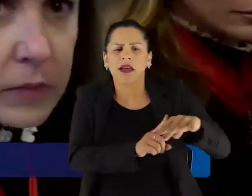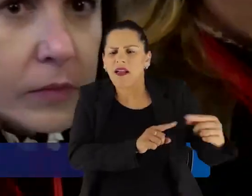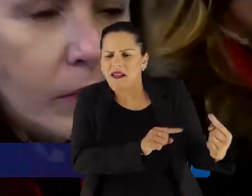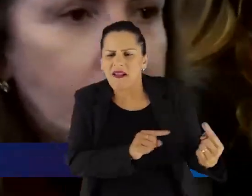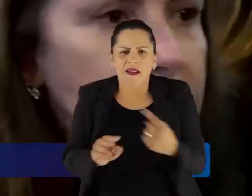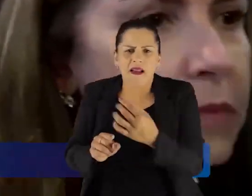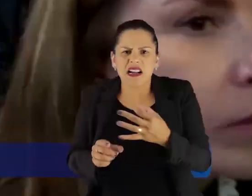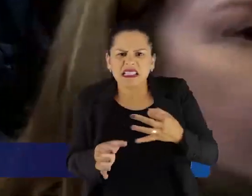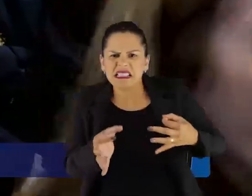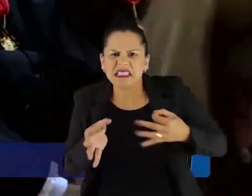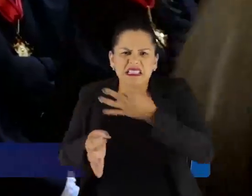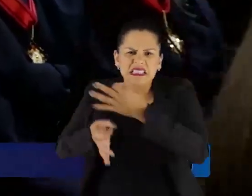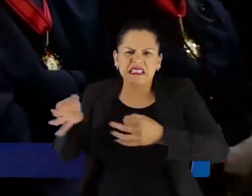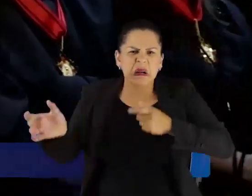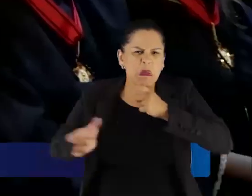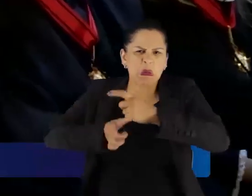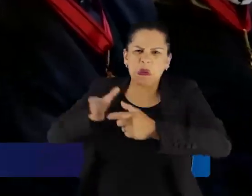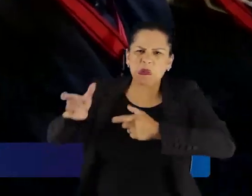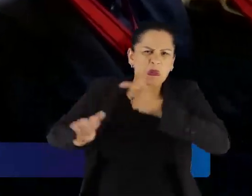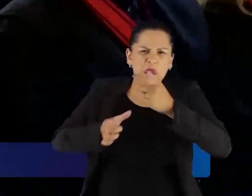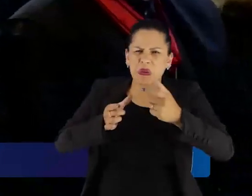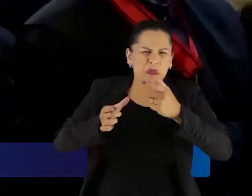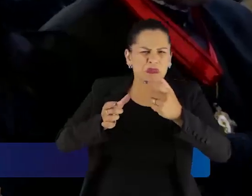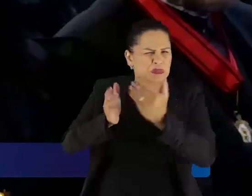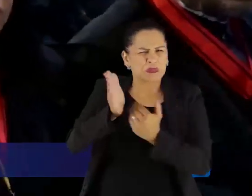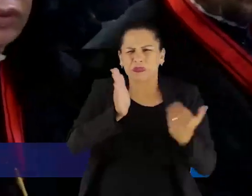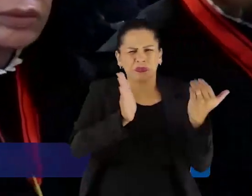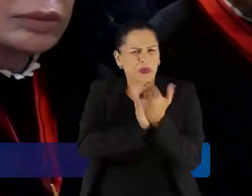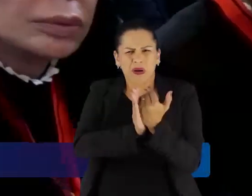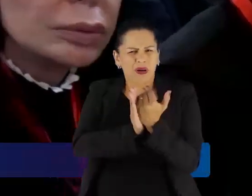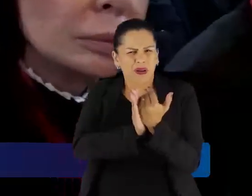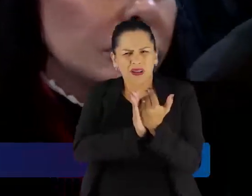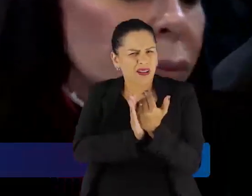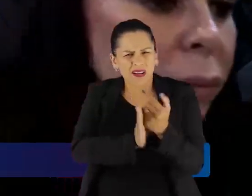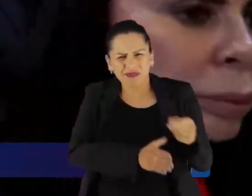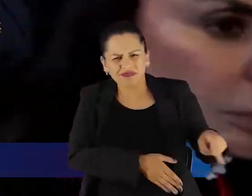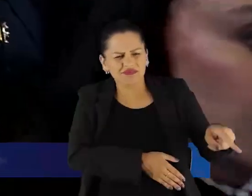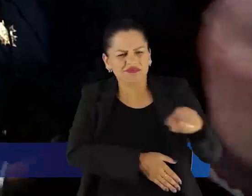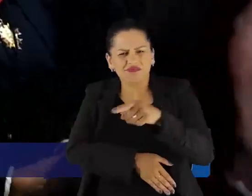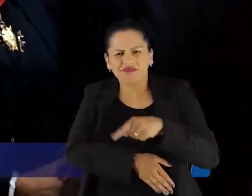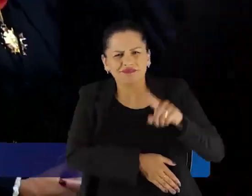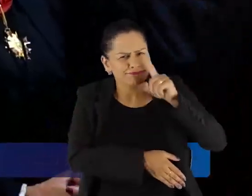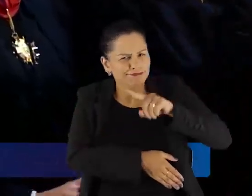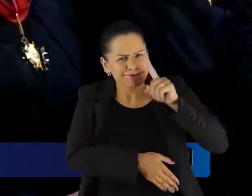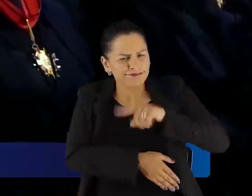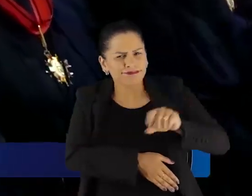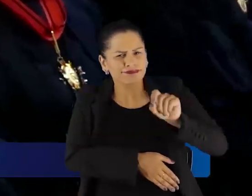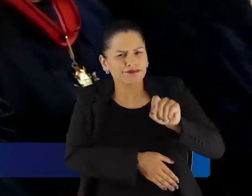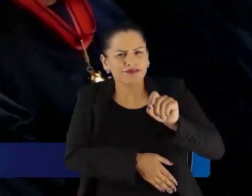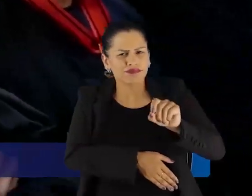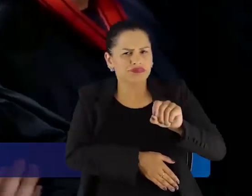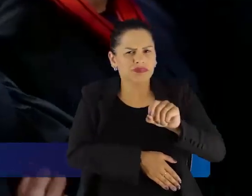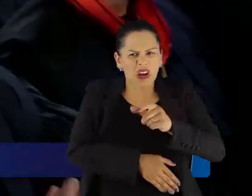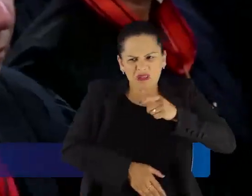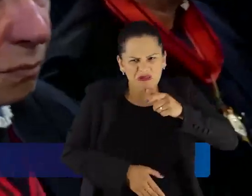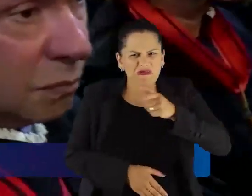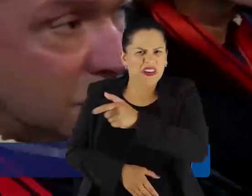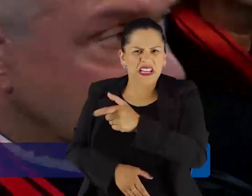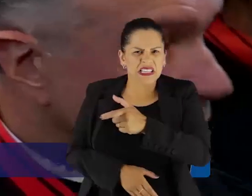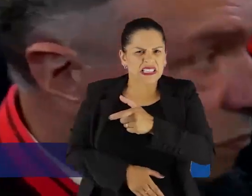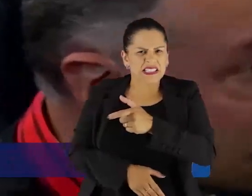críticas muitas vezes desarrazoadas e passando as raias da ofensa e da ameaça